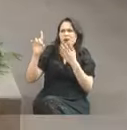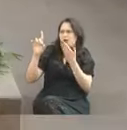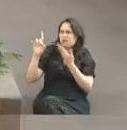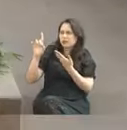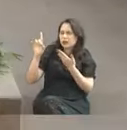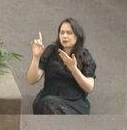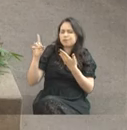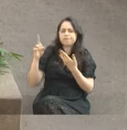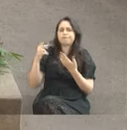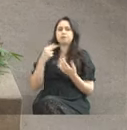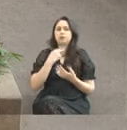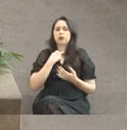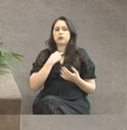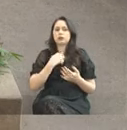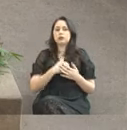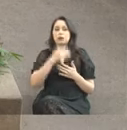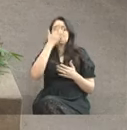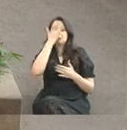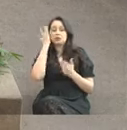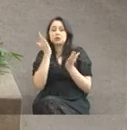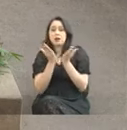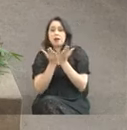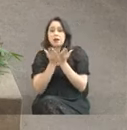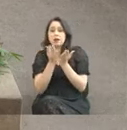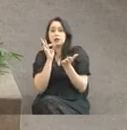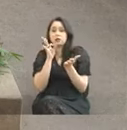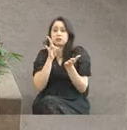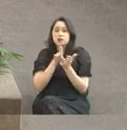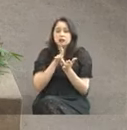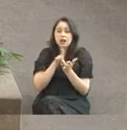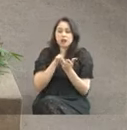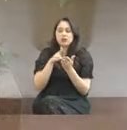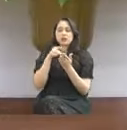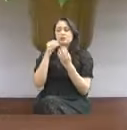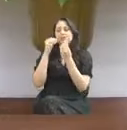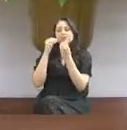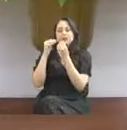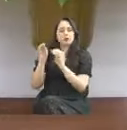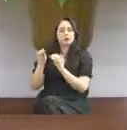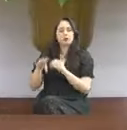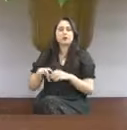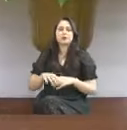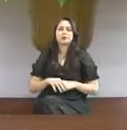Aí um crente de verdade dizia: não.